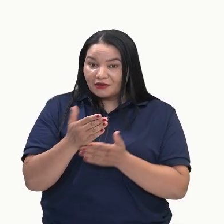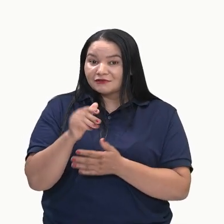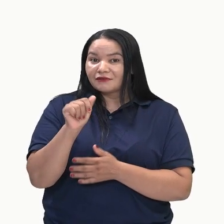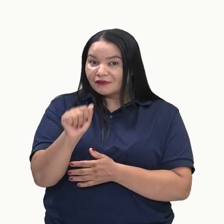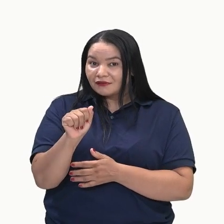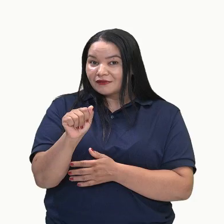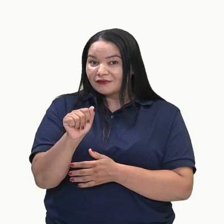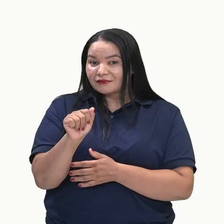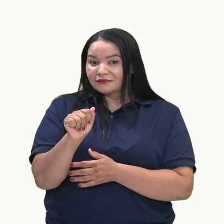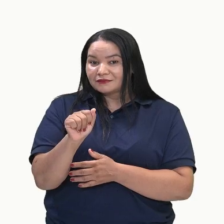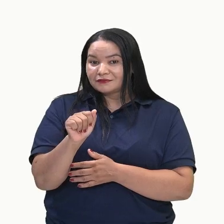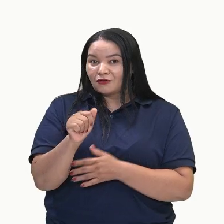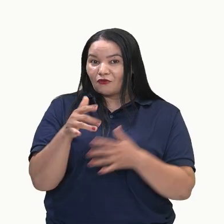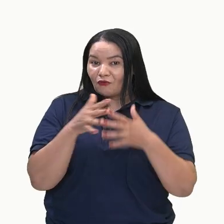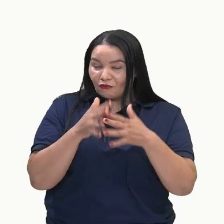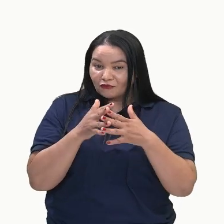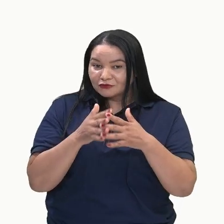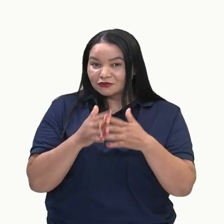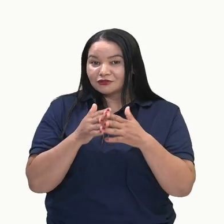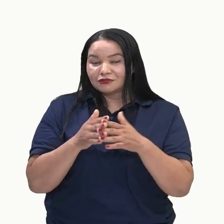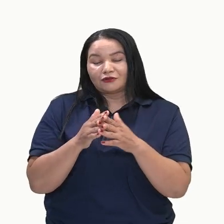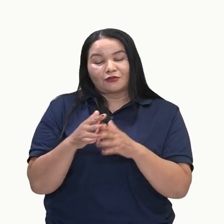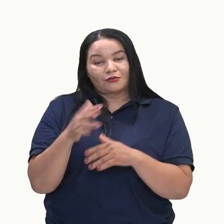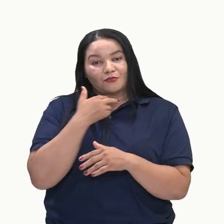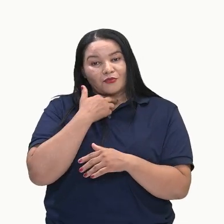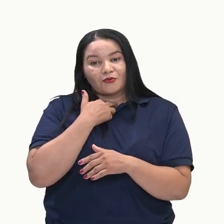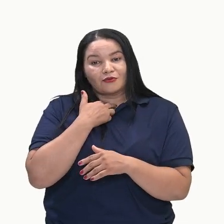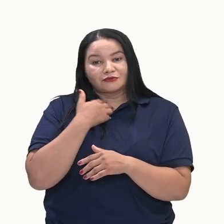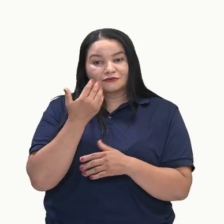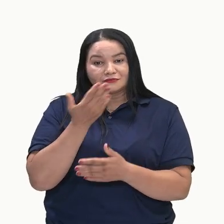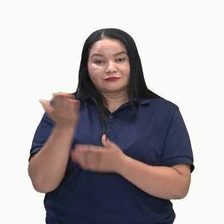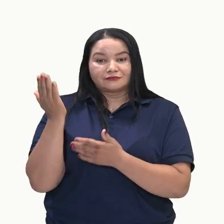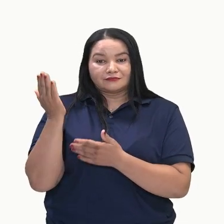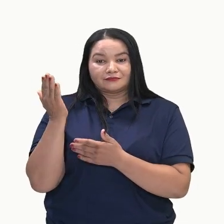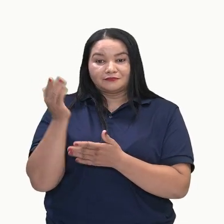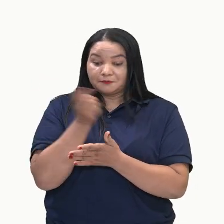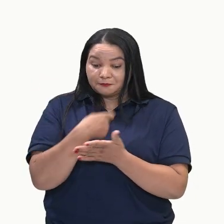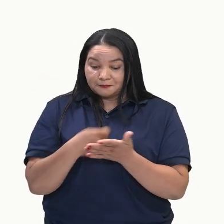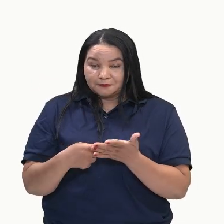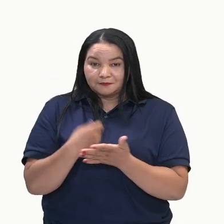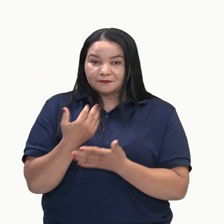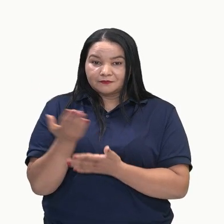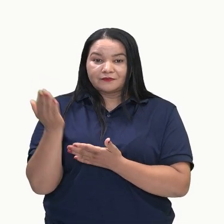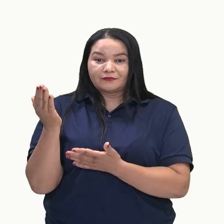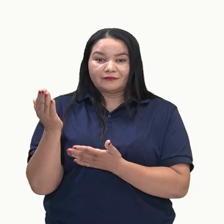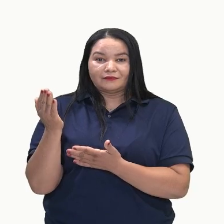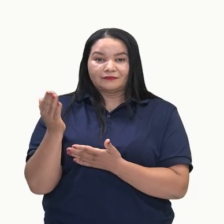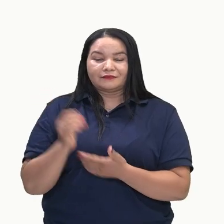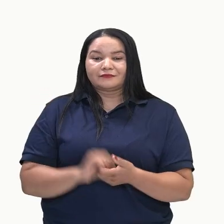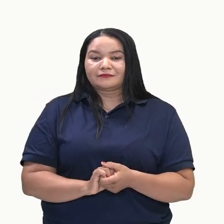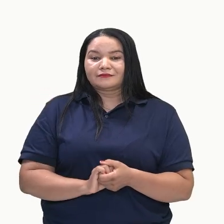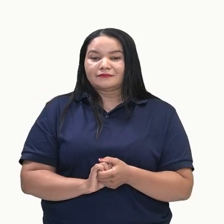da representação da língua inglesa. Nada aí de atropelar